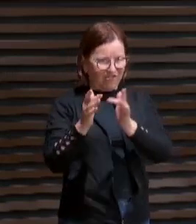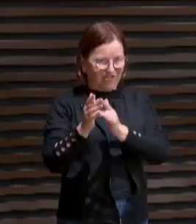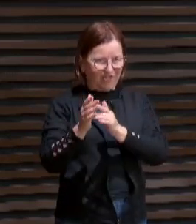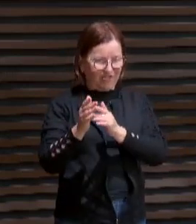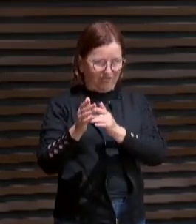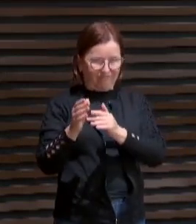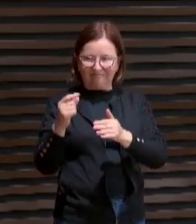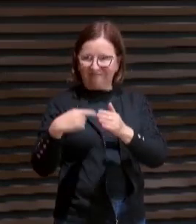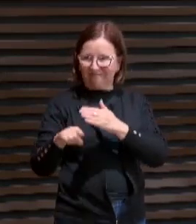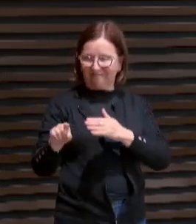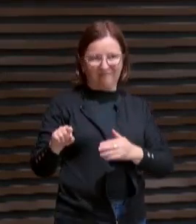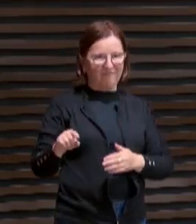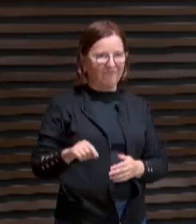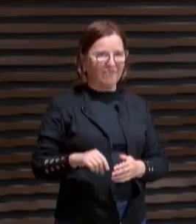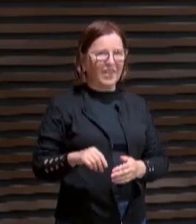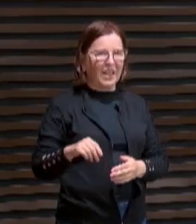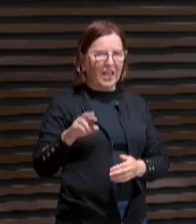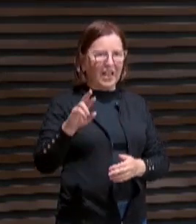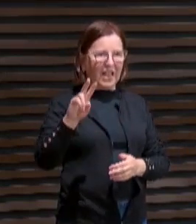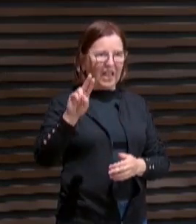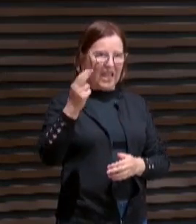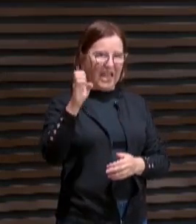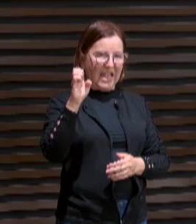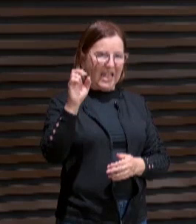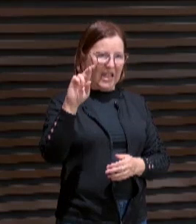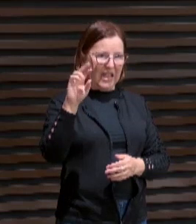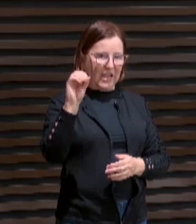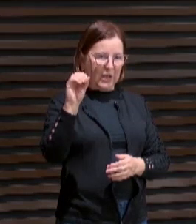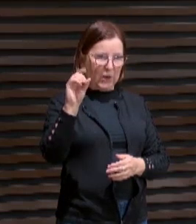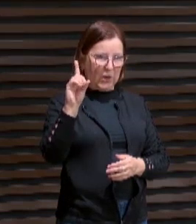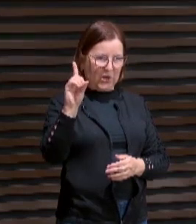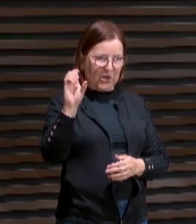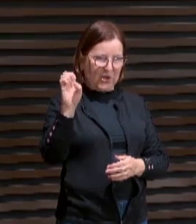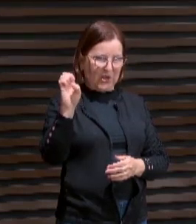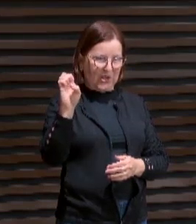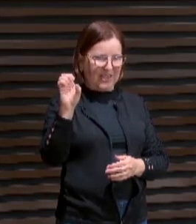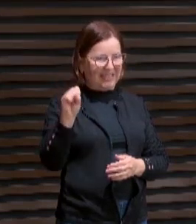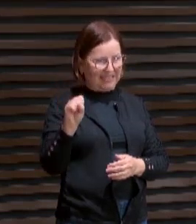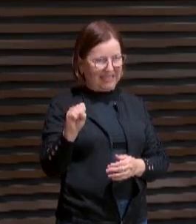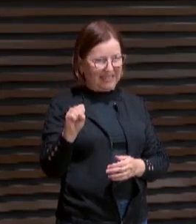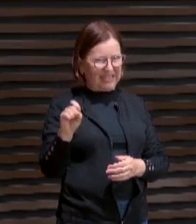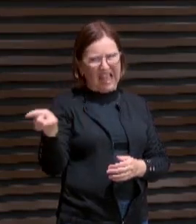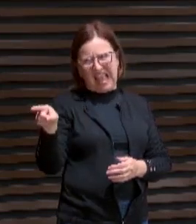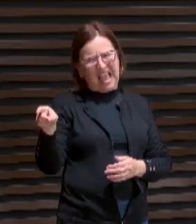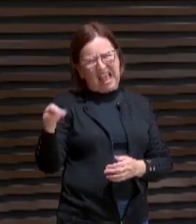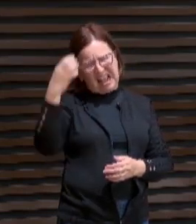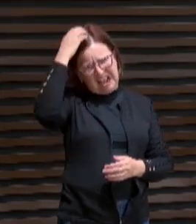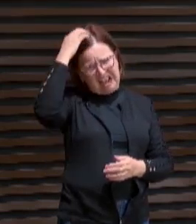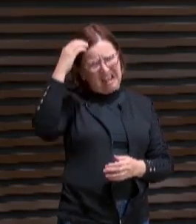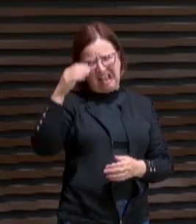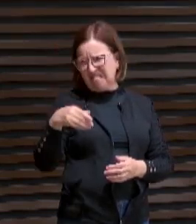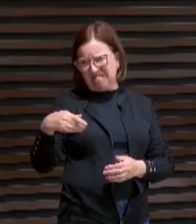uma posição. Aí então ele diz, eu vou mandar para o Herodes, porque o Herodes é da Galileia, o Herodes é o rei, ele pode fazer